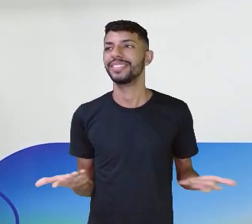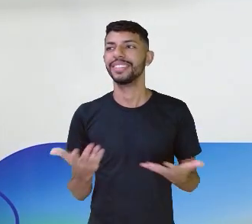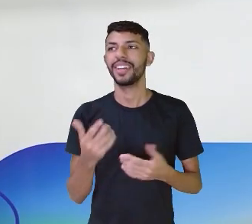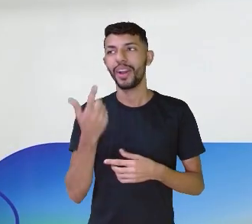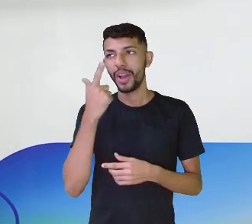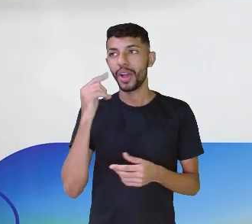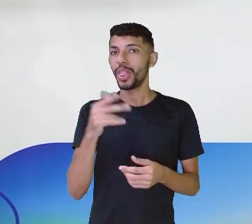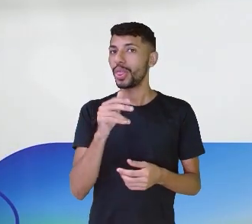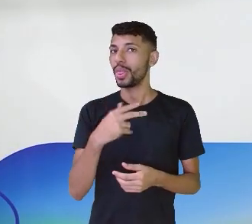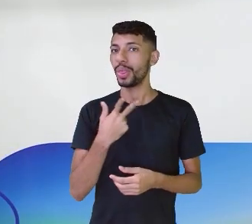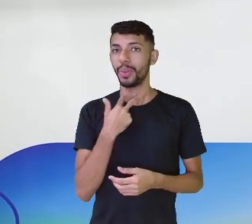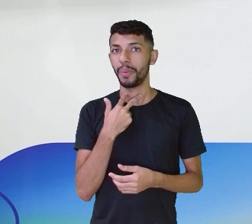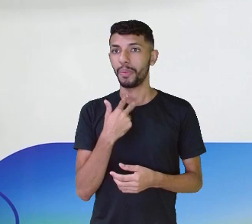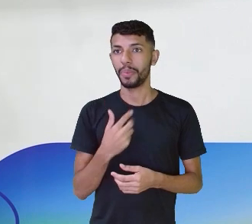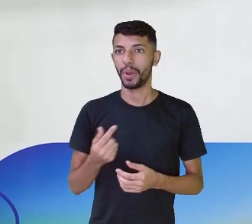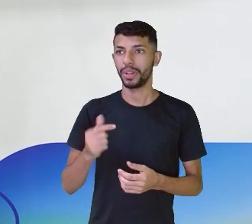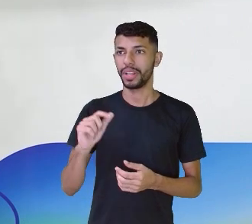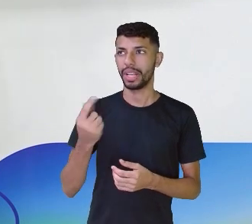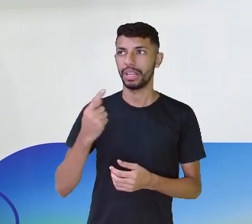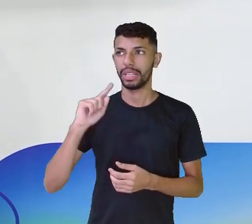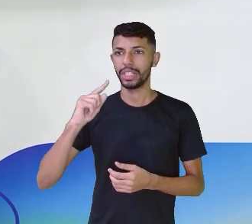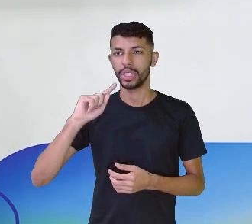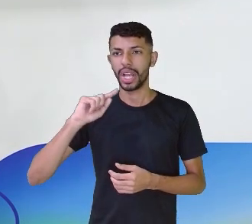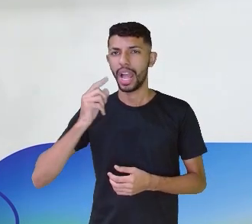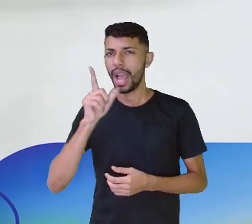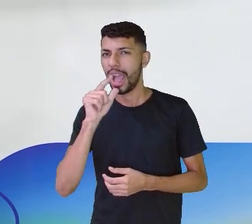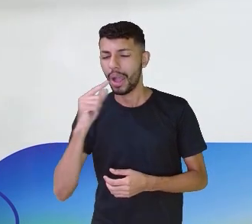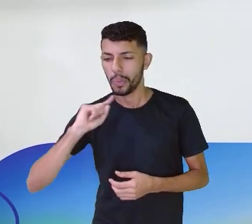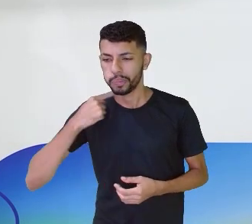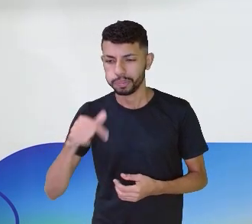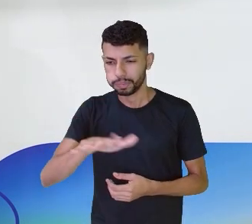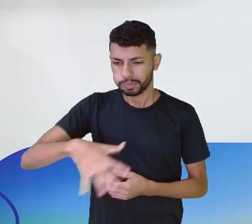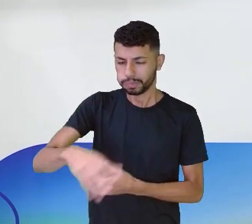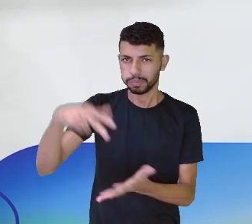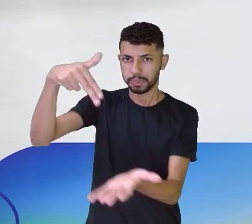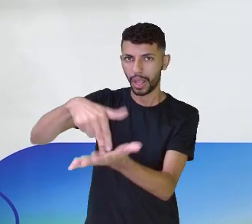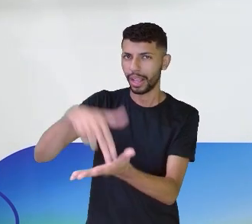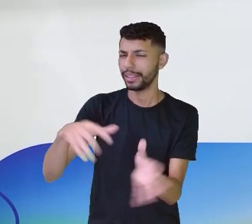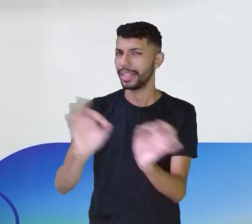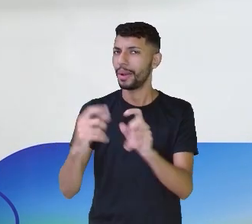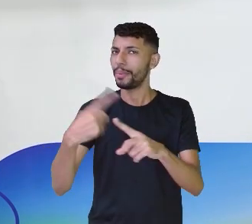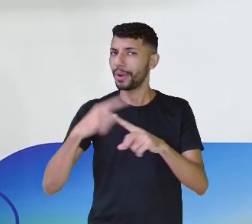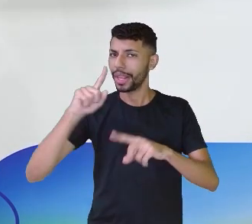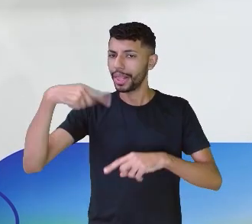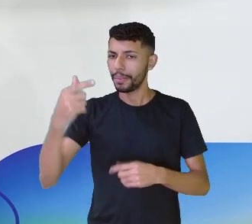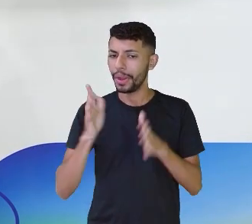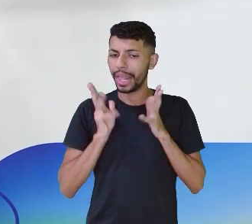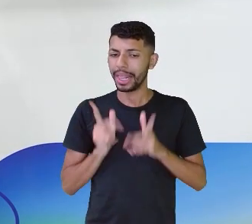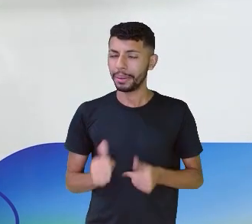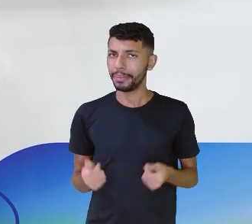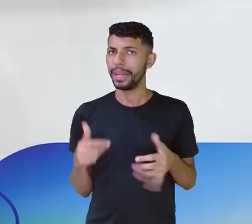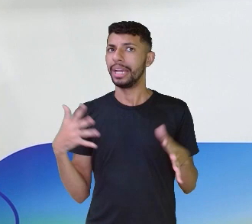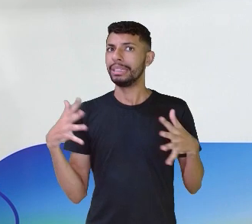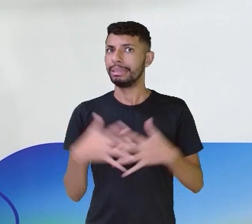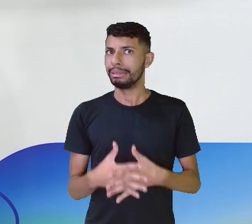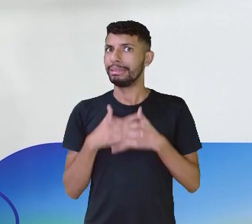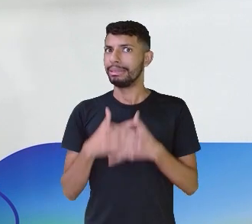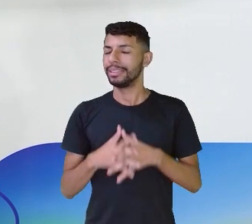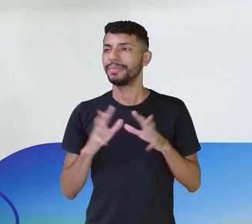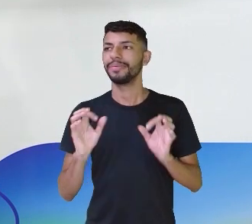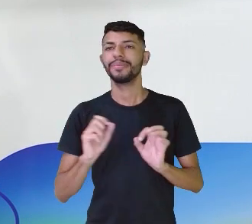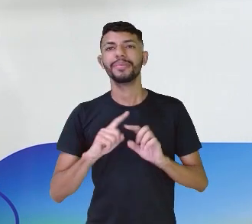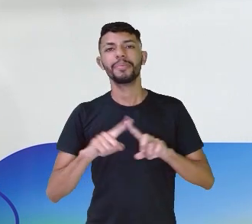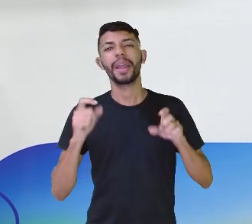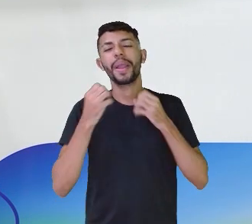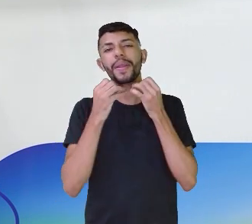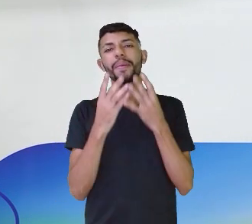Exatamente, não pisa na lama não, porque para limpar depois é um problema. Mas que bom que eu consigo chegar até